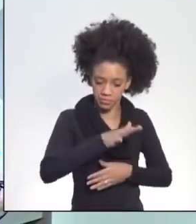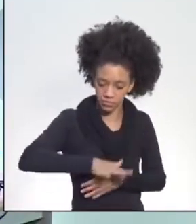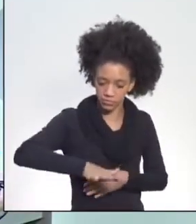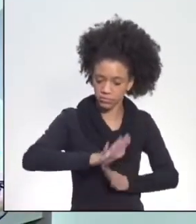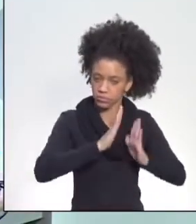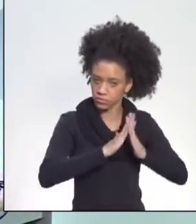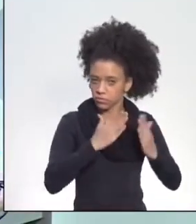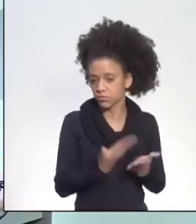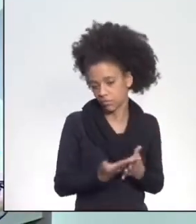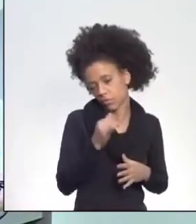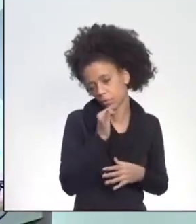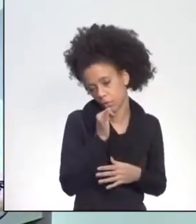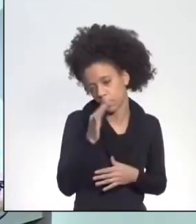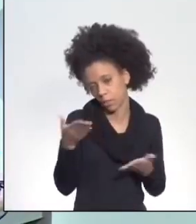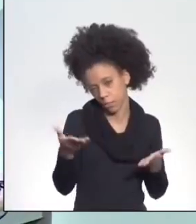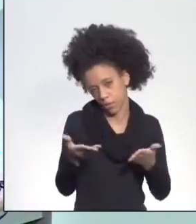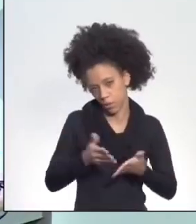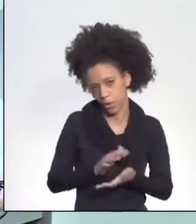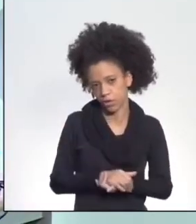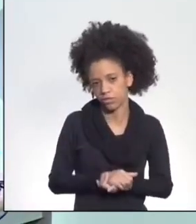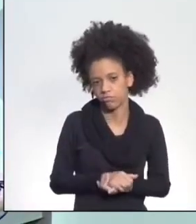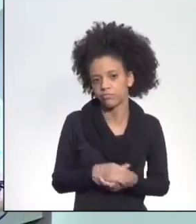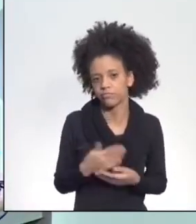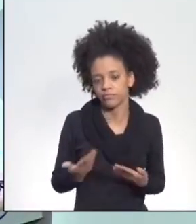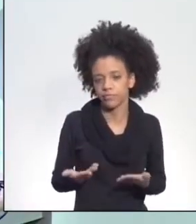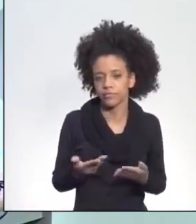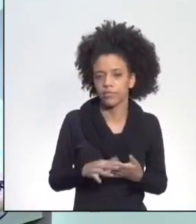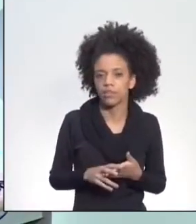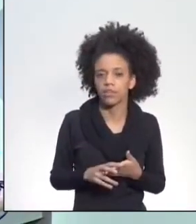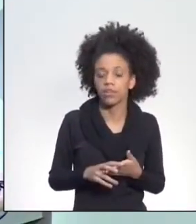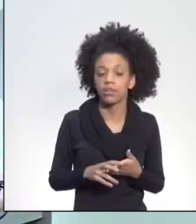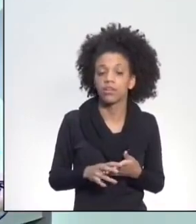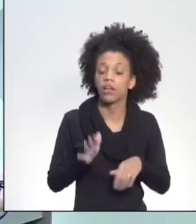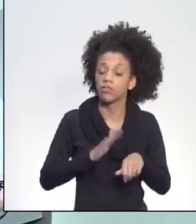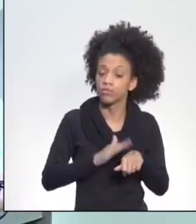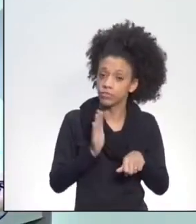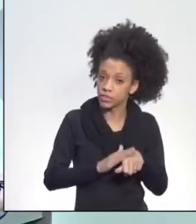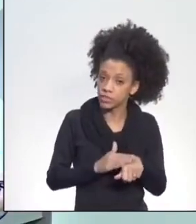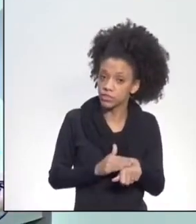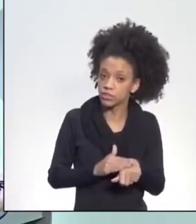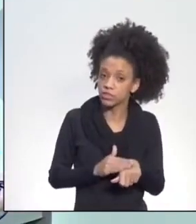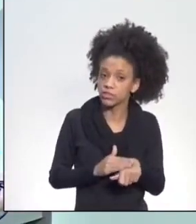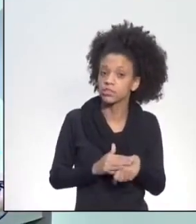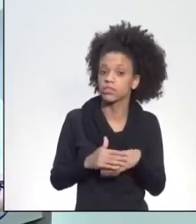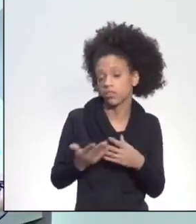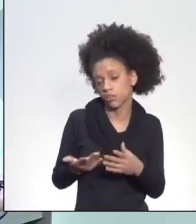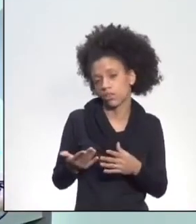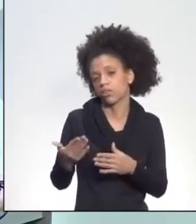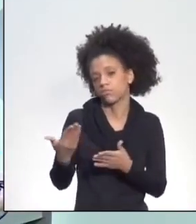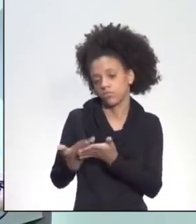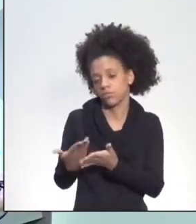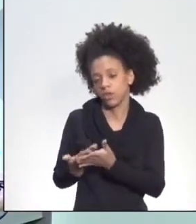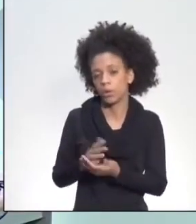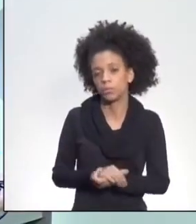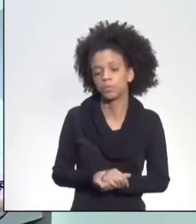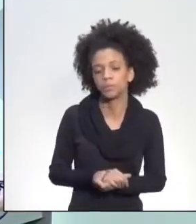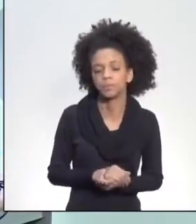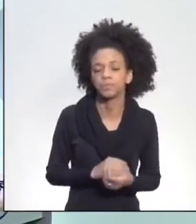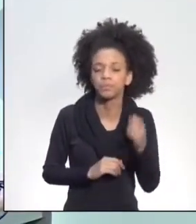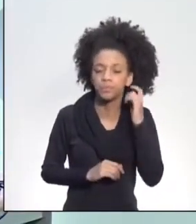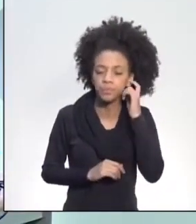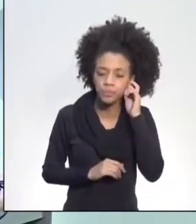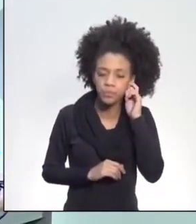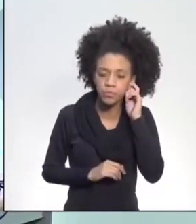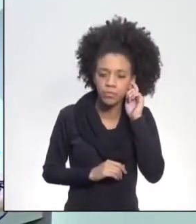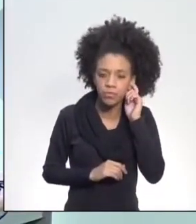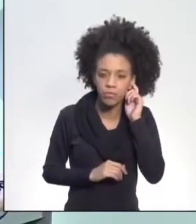exemplo aqui agora, né, de intervenção no espaço escolar, que vocês poderiam estar fazendo aí quando da volta das aulas. Né? Olha só,